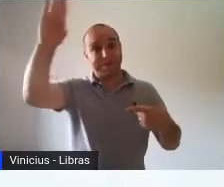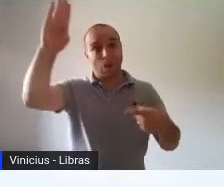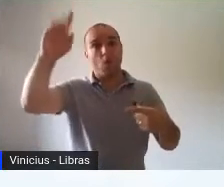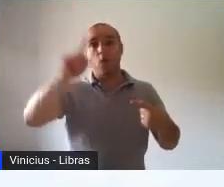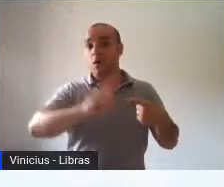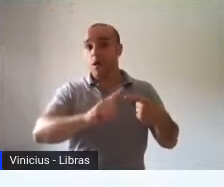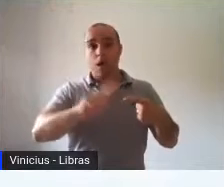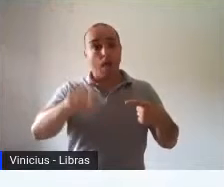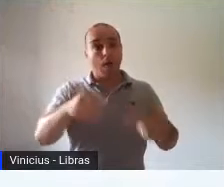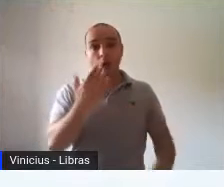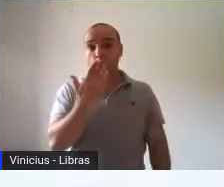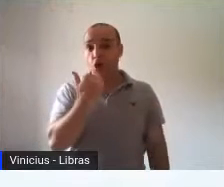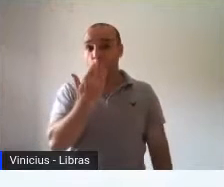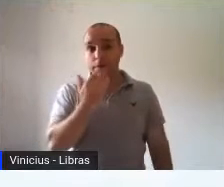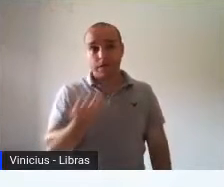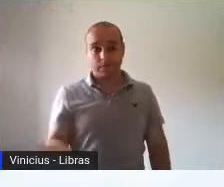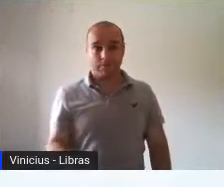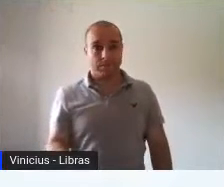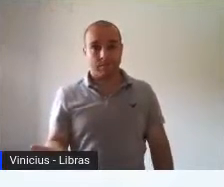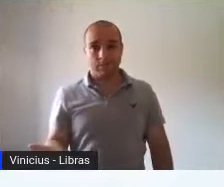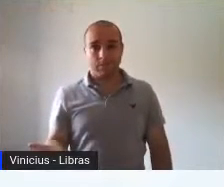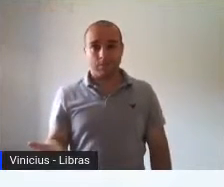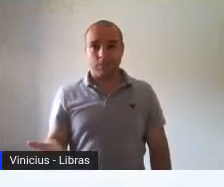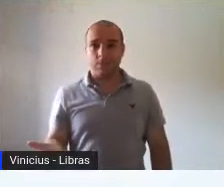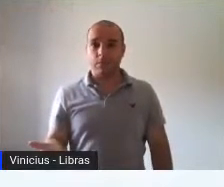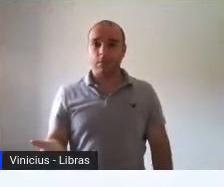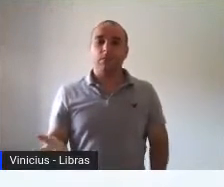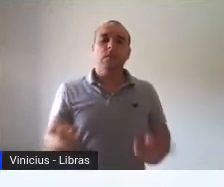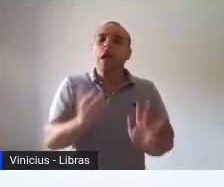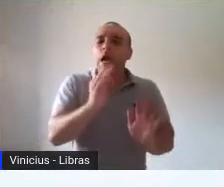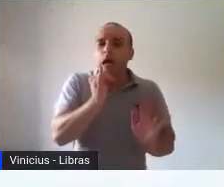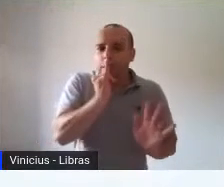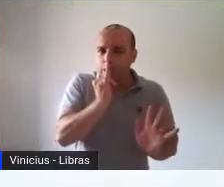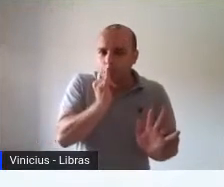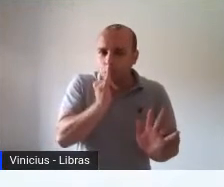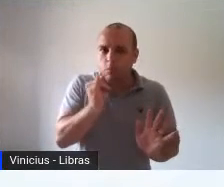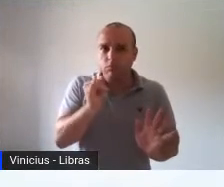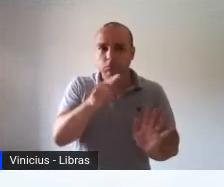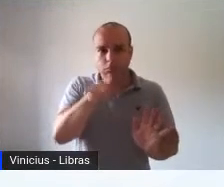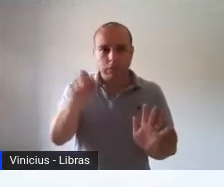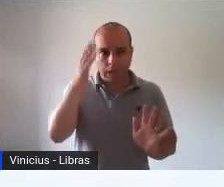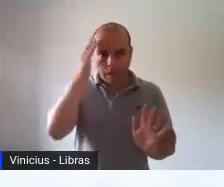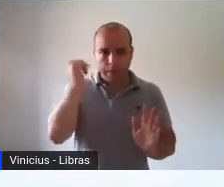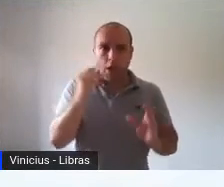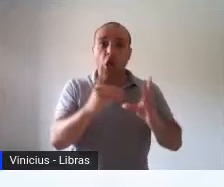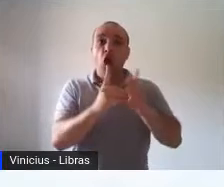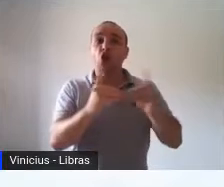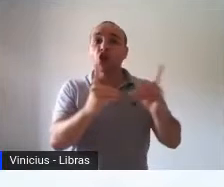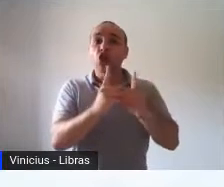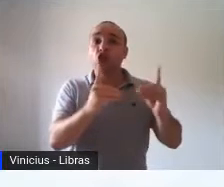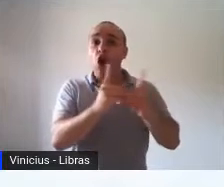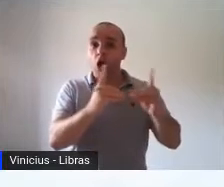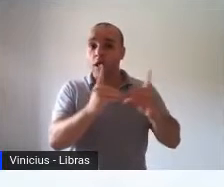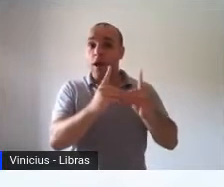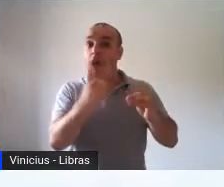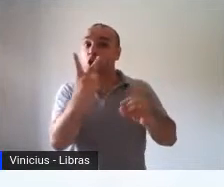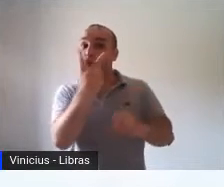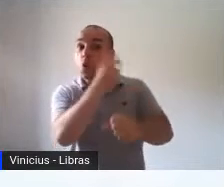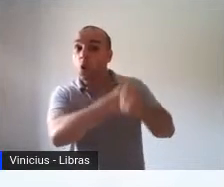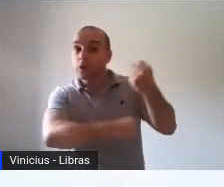vocês terem uma noção, o final de 2018, o câmbio, o preço do dólar era 3,88. Já